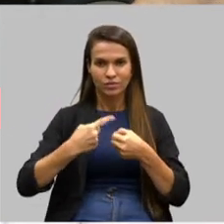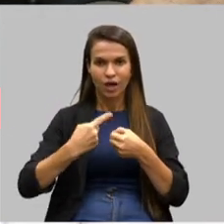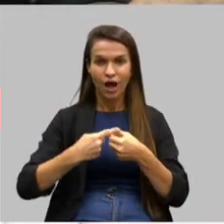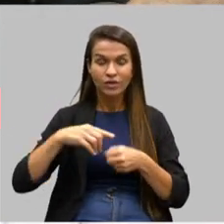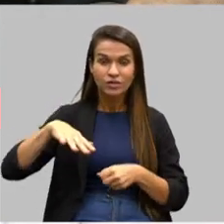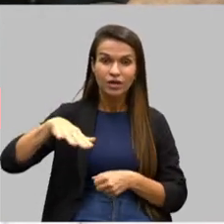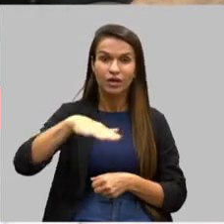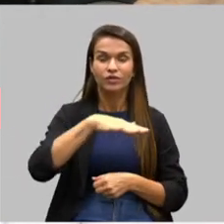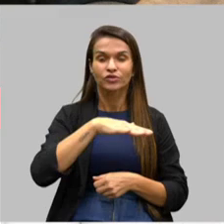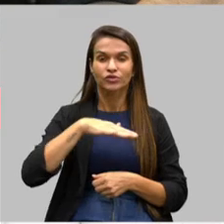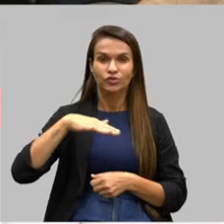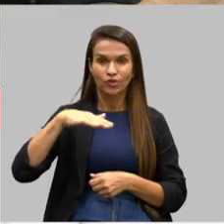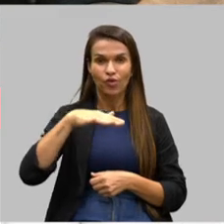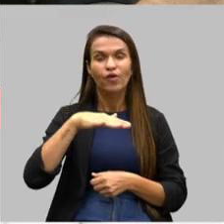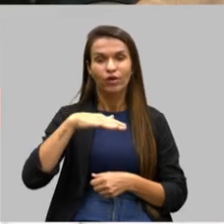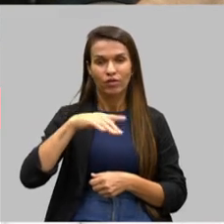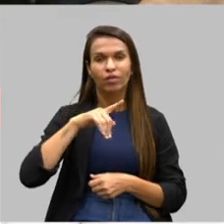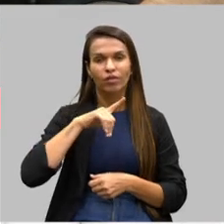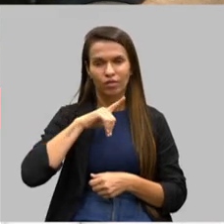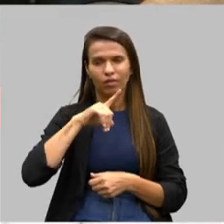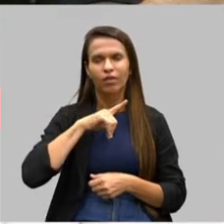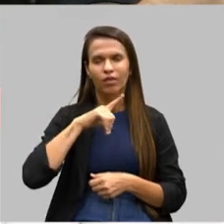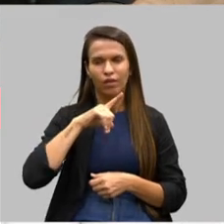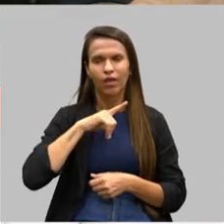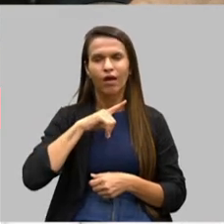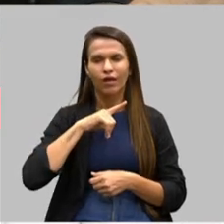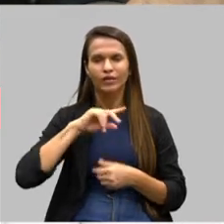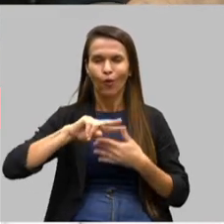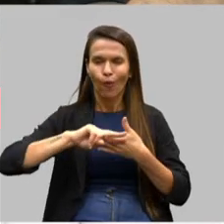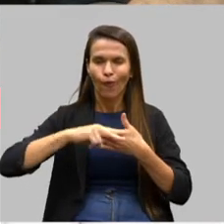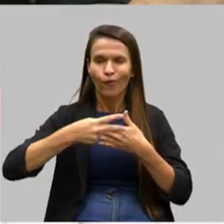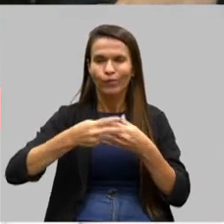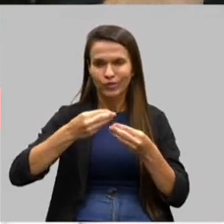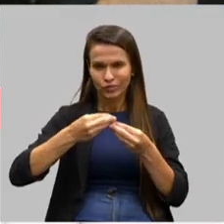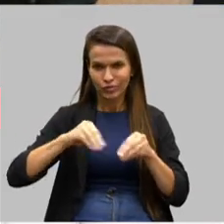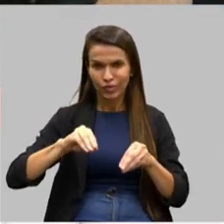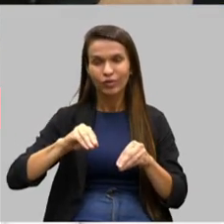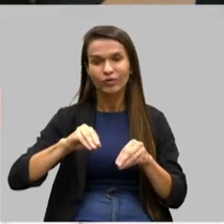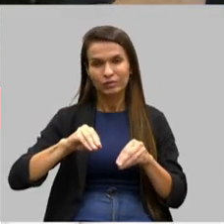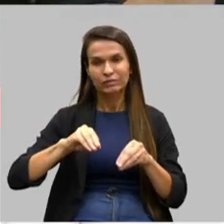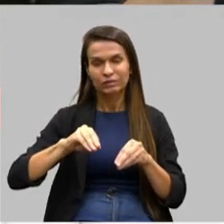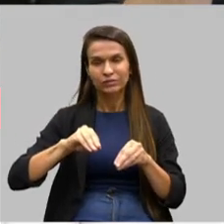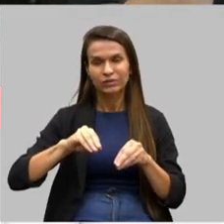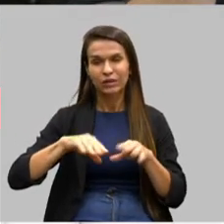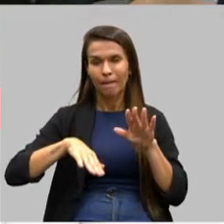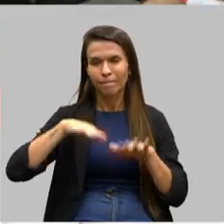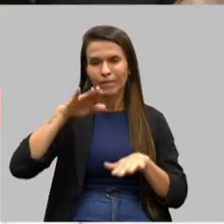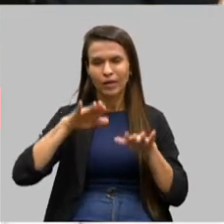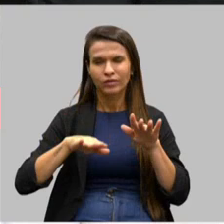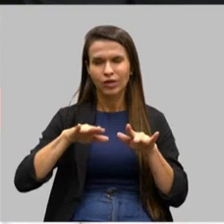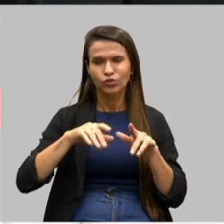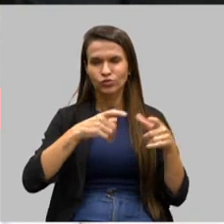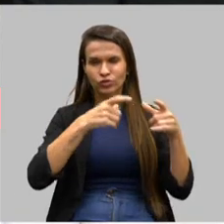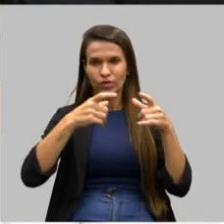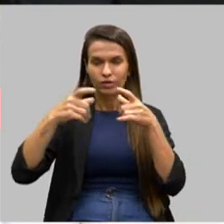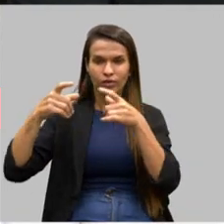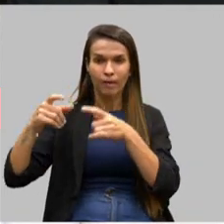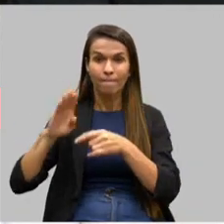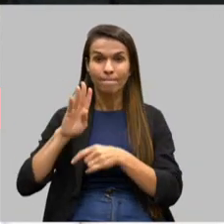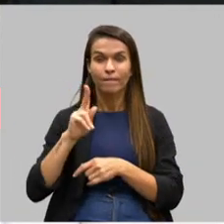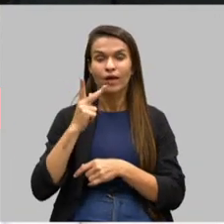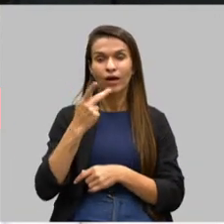regiões vão ser afetadas de forma diferente de acordo com a sua geografia. Belo Horizonte, que está situada